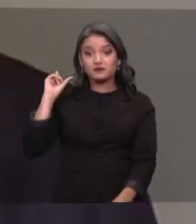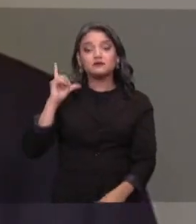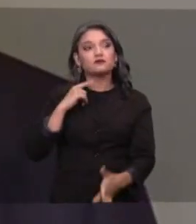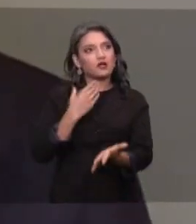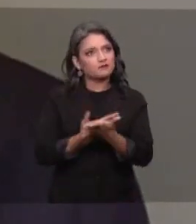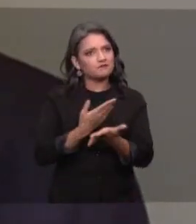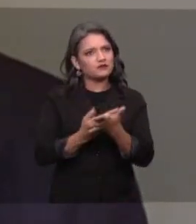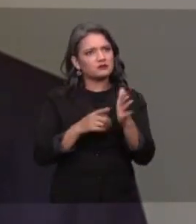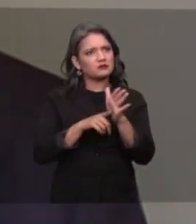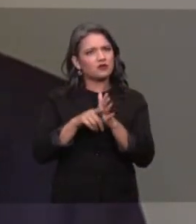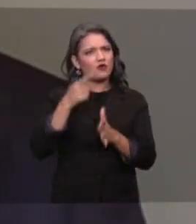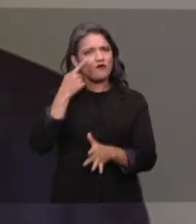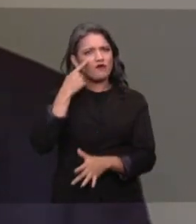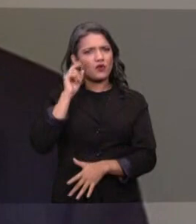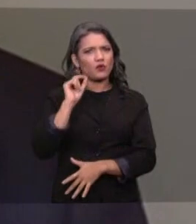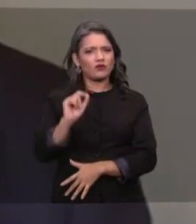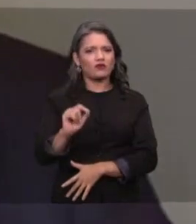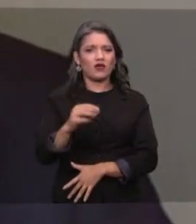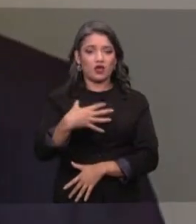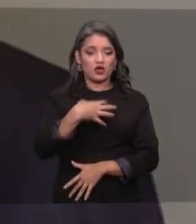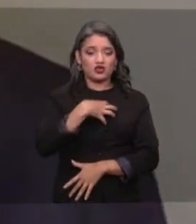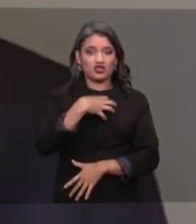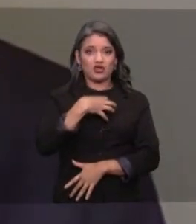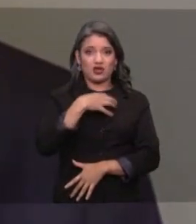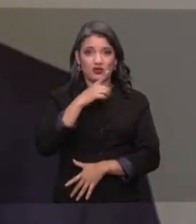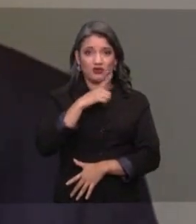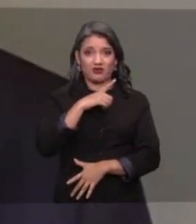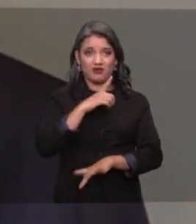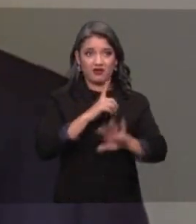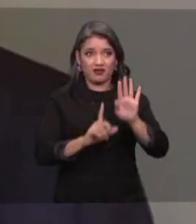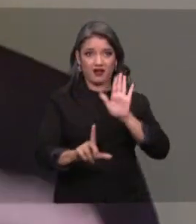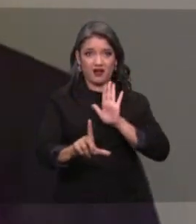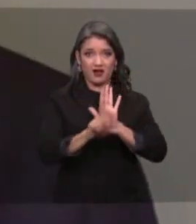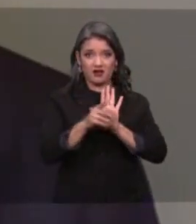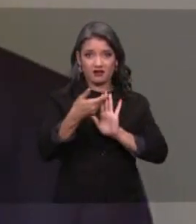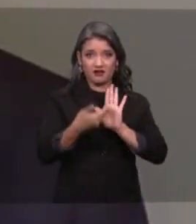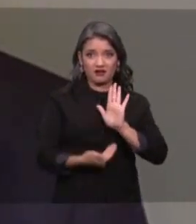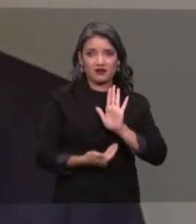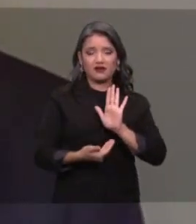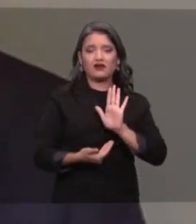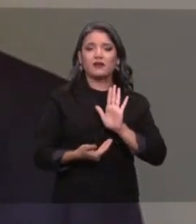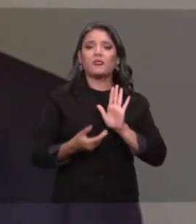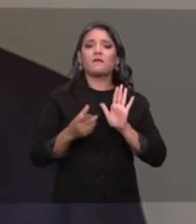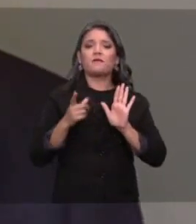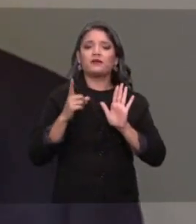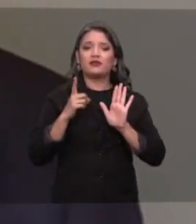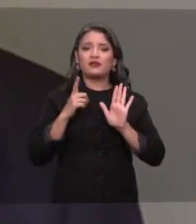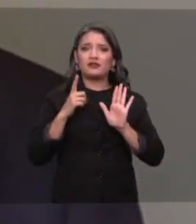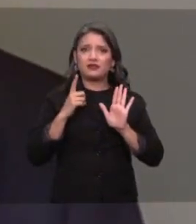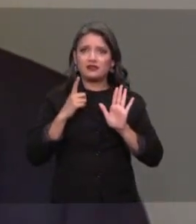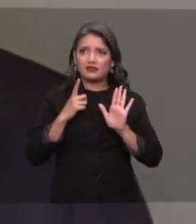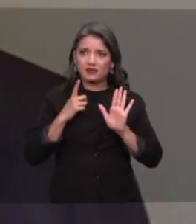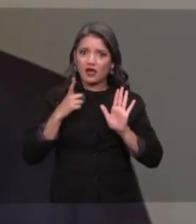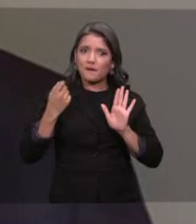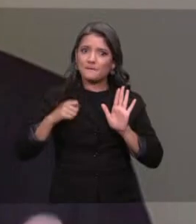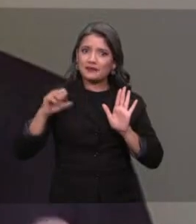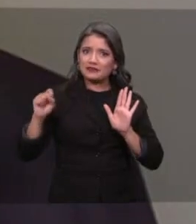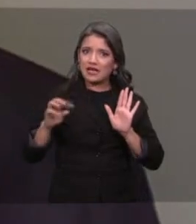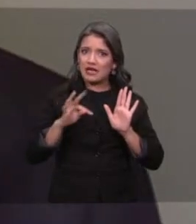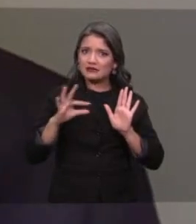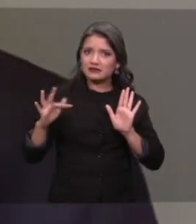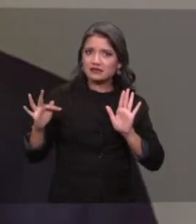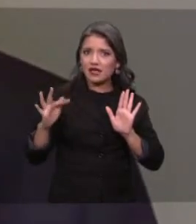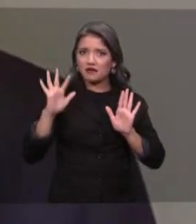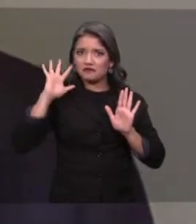o formato delineado pela legislação infraconstitucional reclama a manifestação desse tribunal, uma